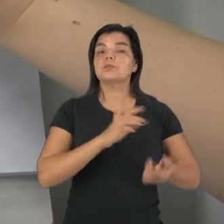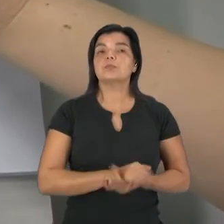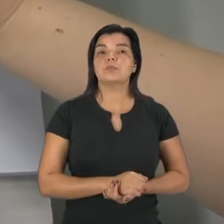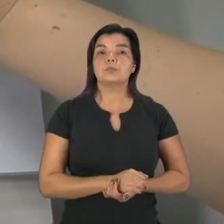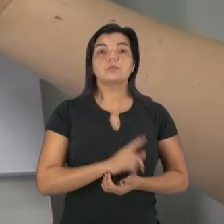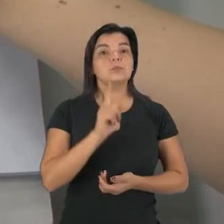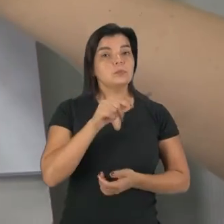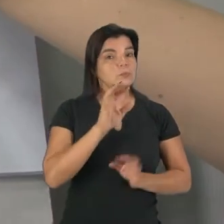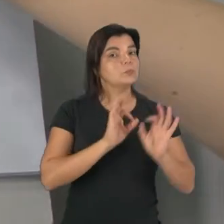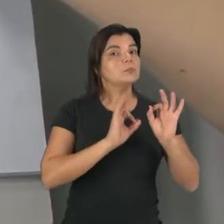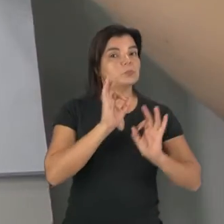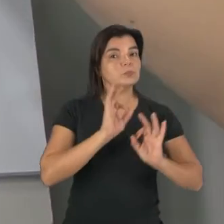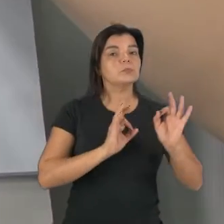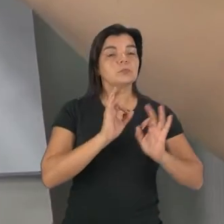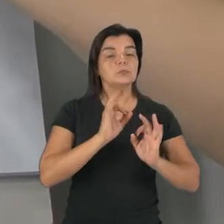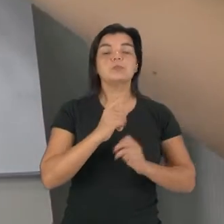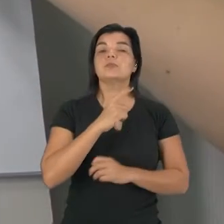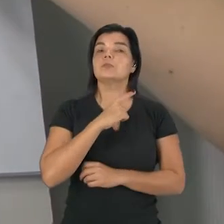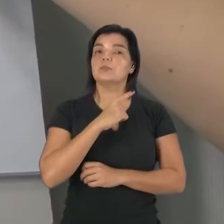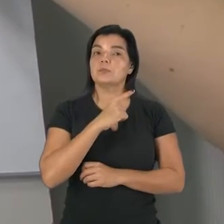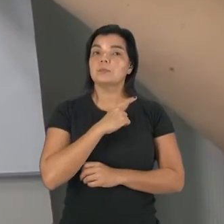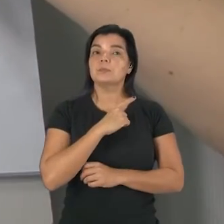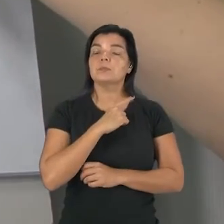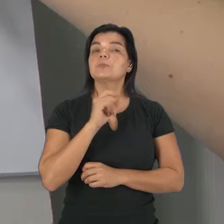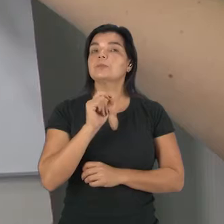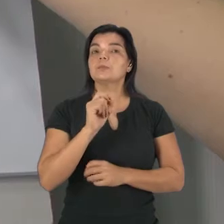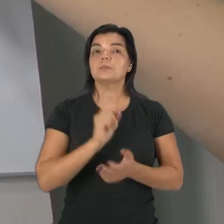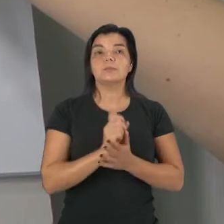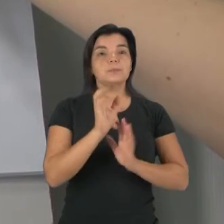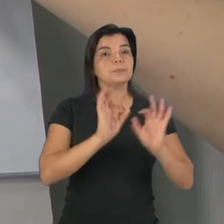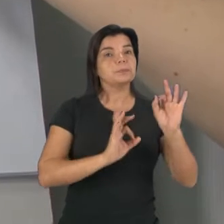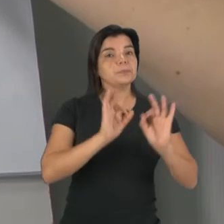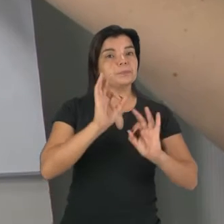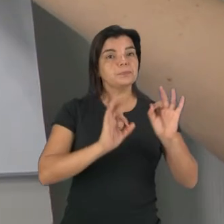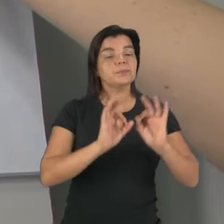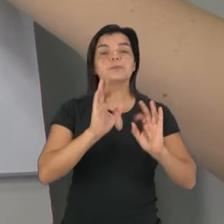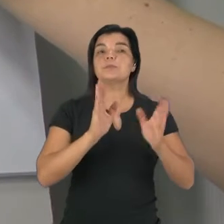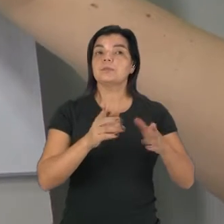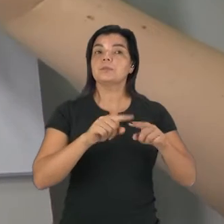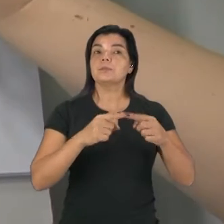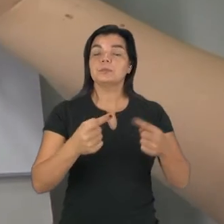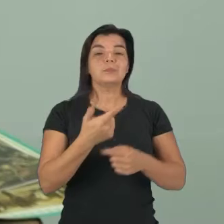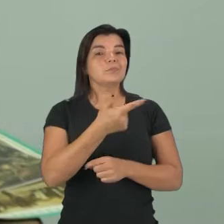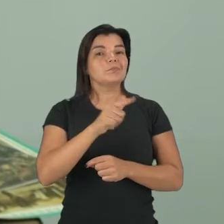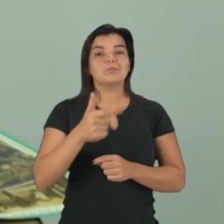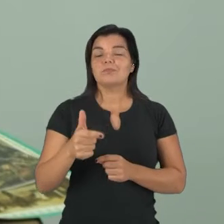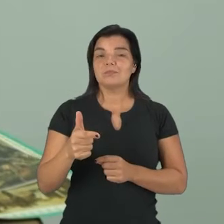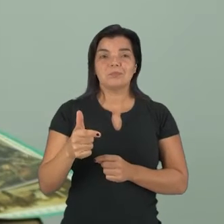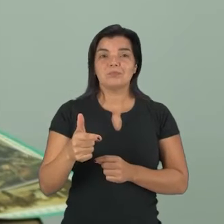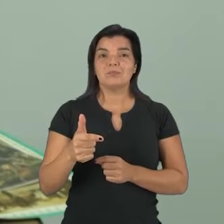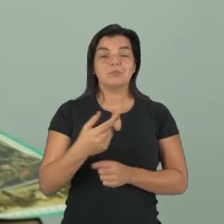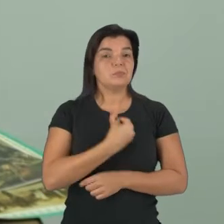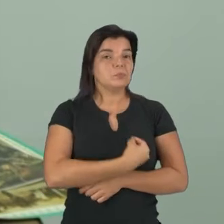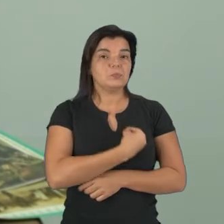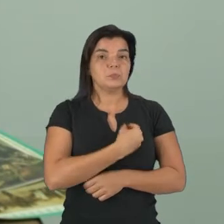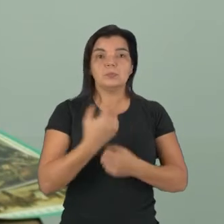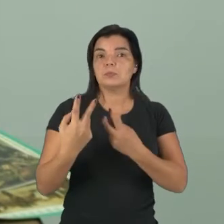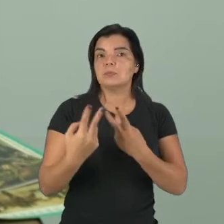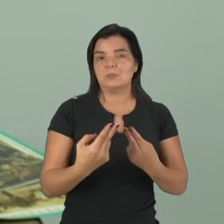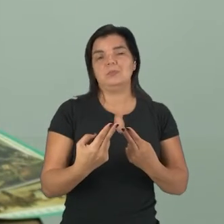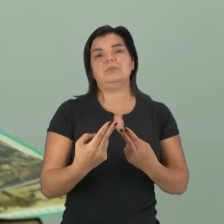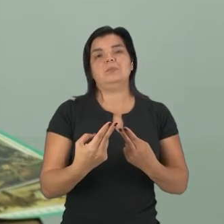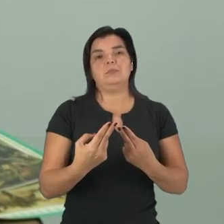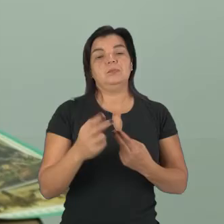povo, ele era organizado. Ele tinha a sua organização. Porém, eles não viviam da